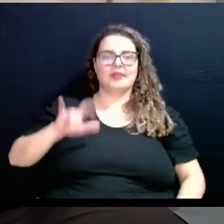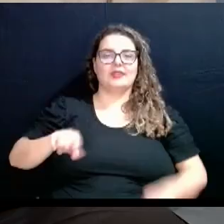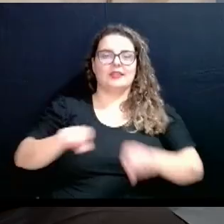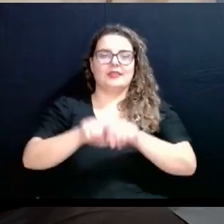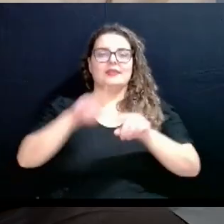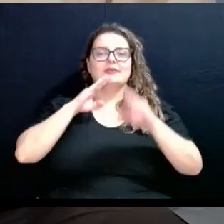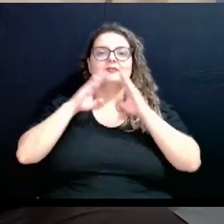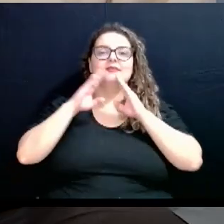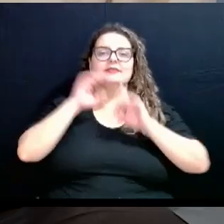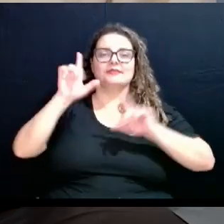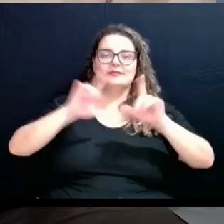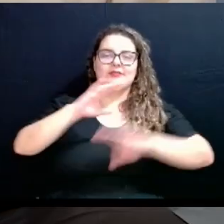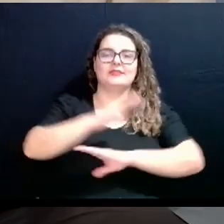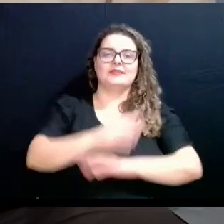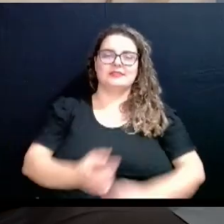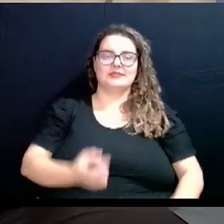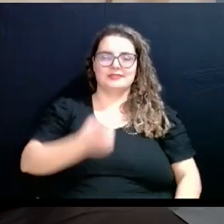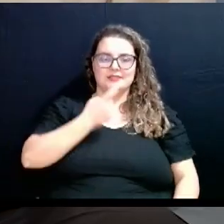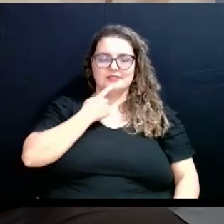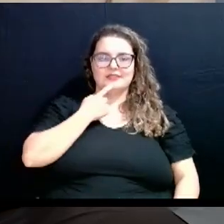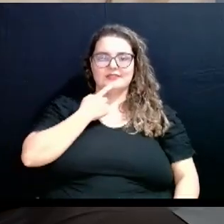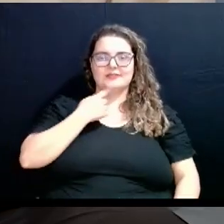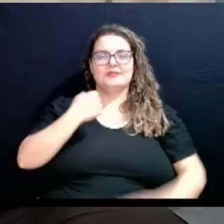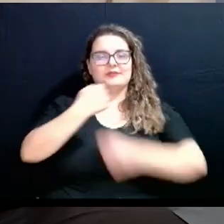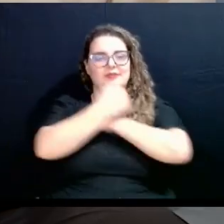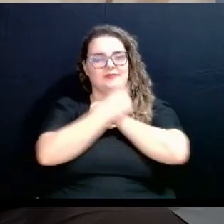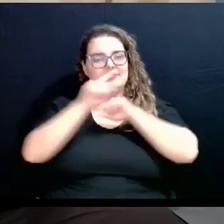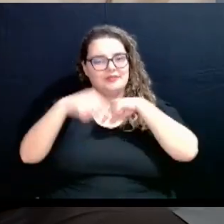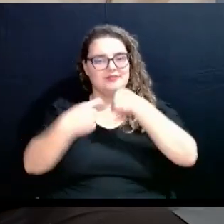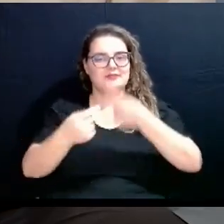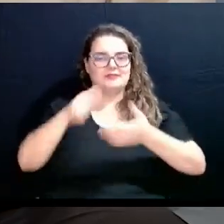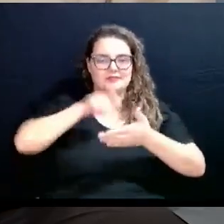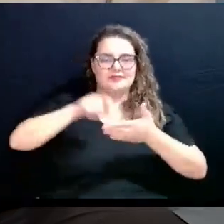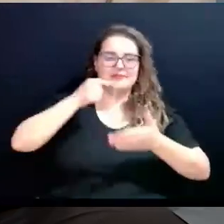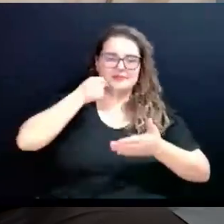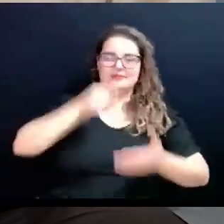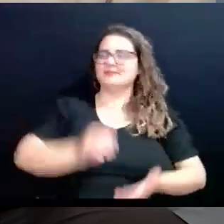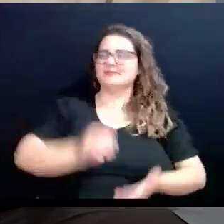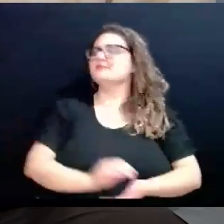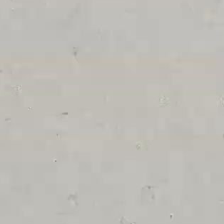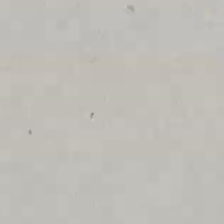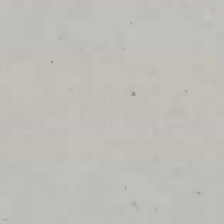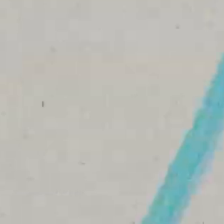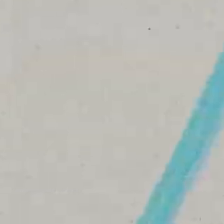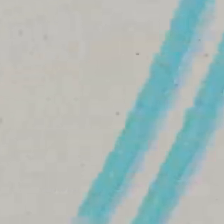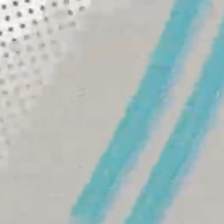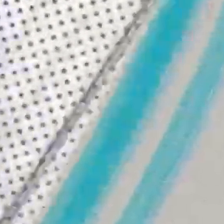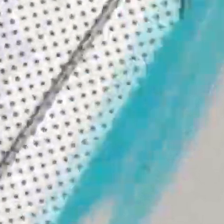Instagram e no Facebook TV Câmara Campinas. Um abraço e até o próximo Na Ponta do Lápis.